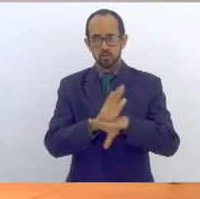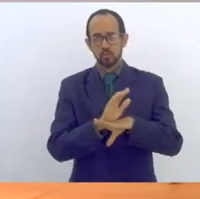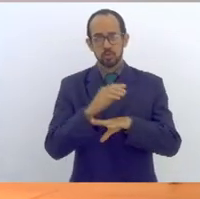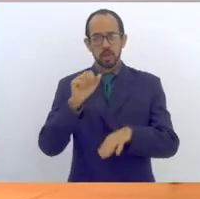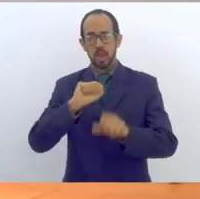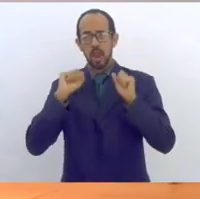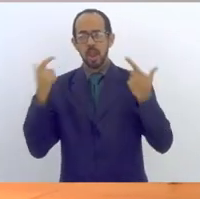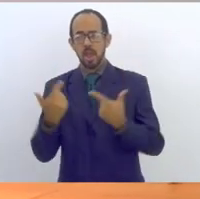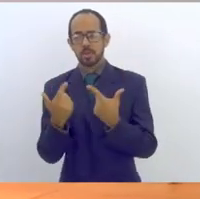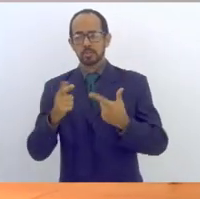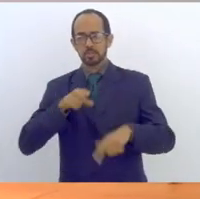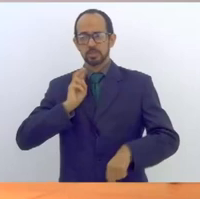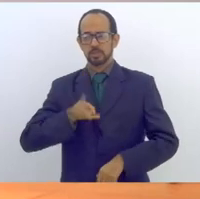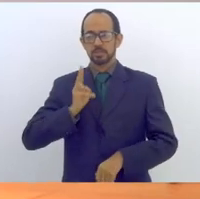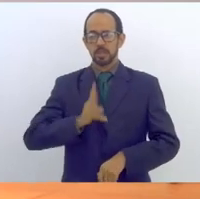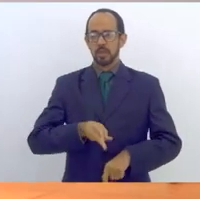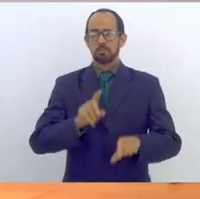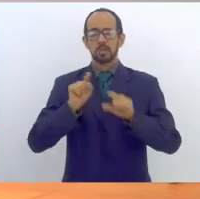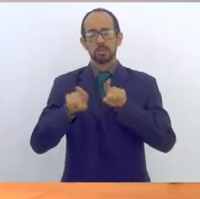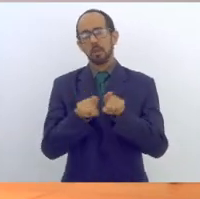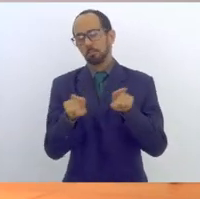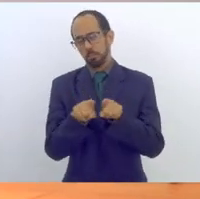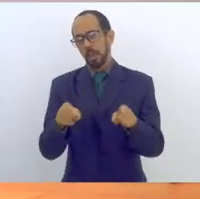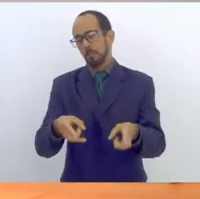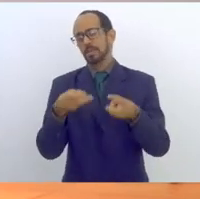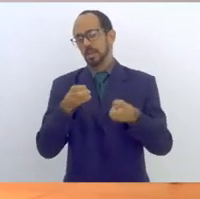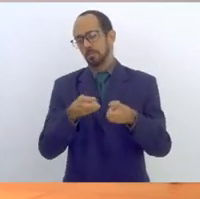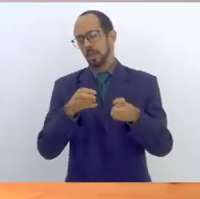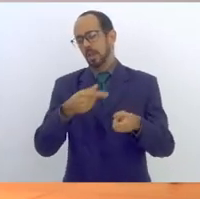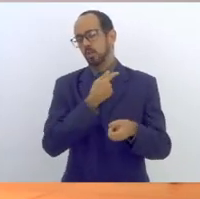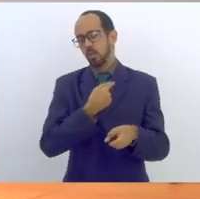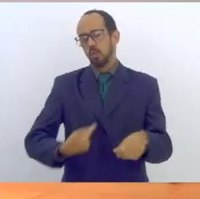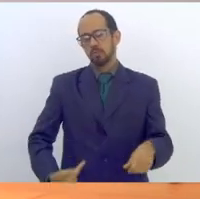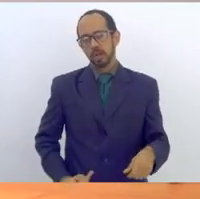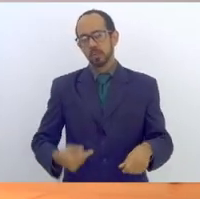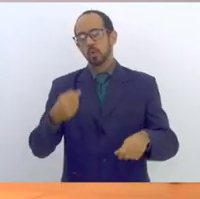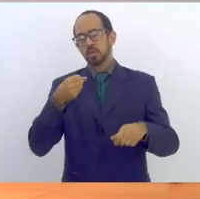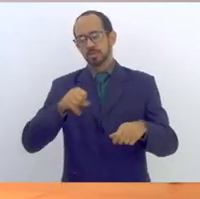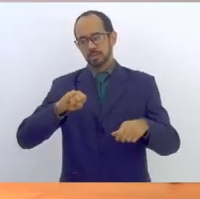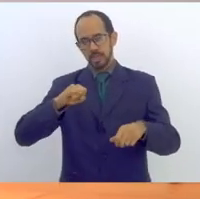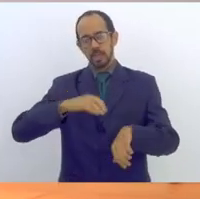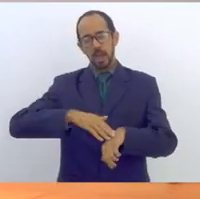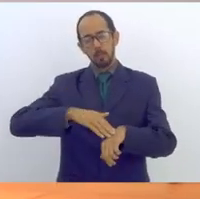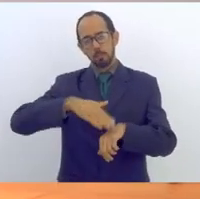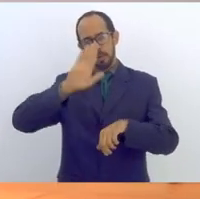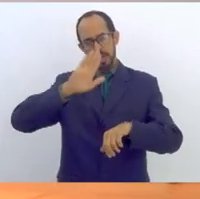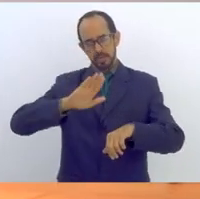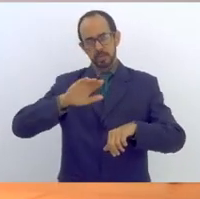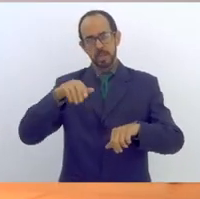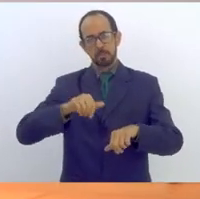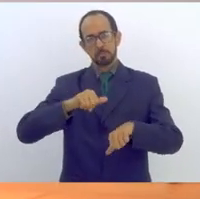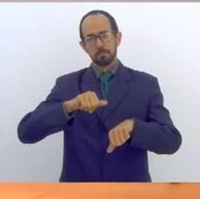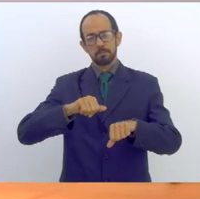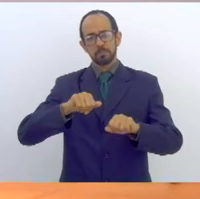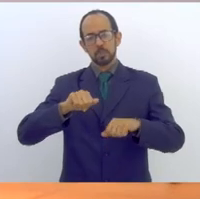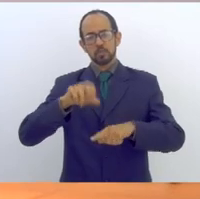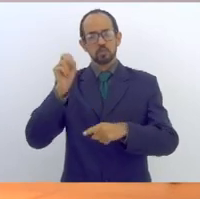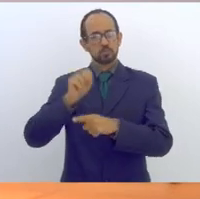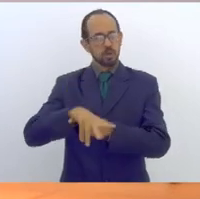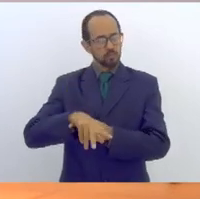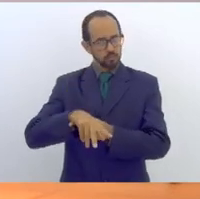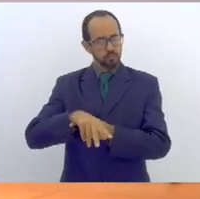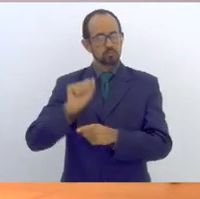também olhando para o nosso querido Governador para ver se ele abre mais cargos não é porque nós